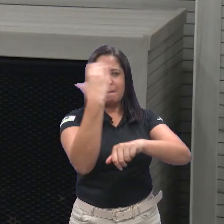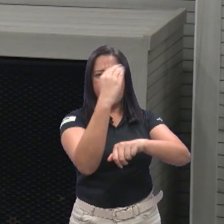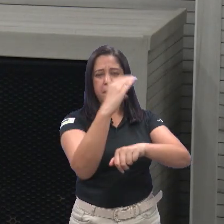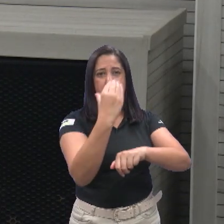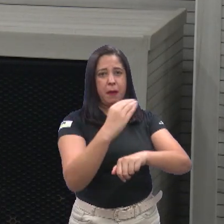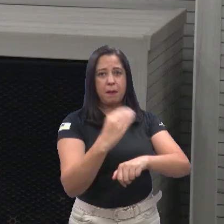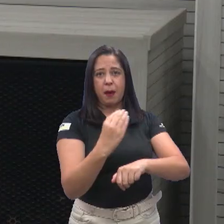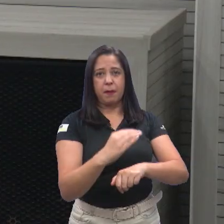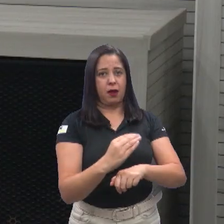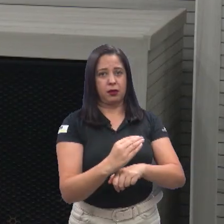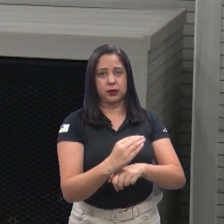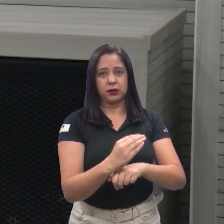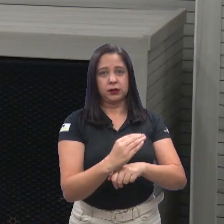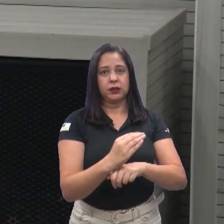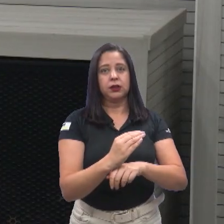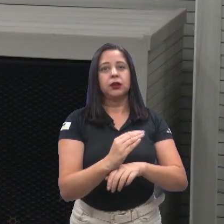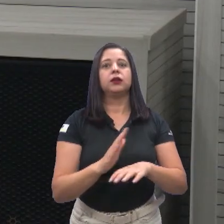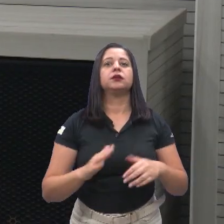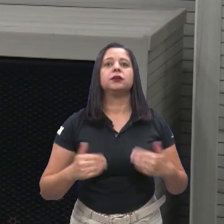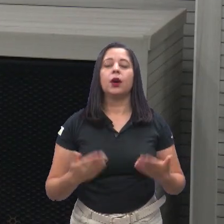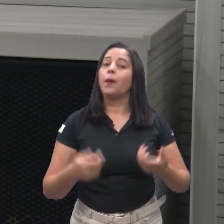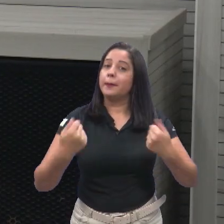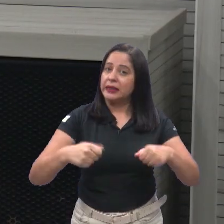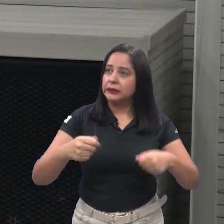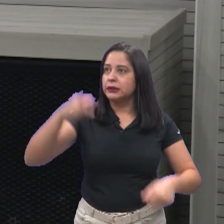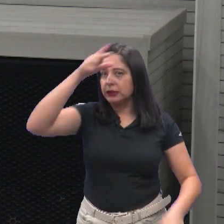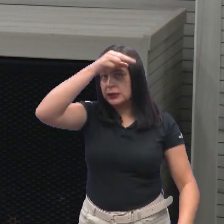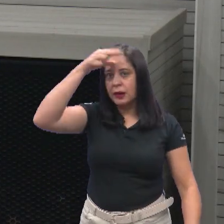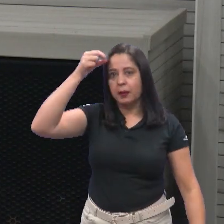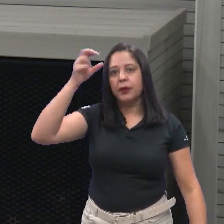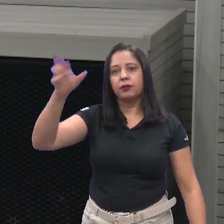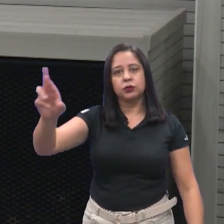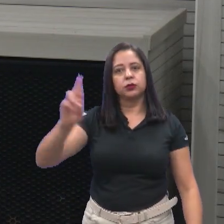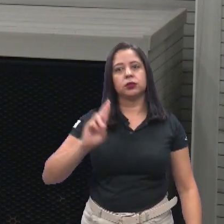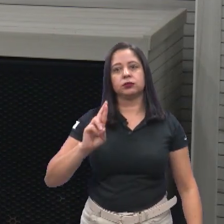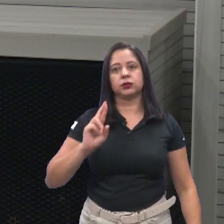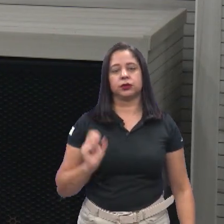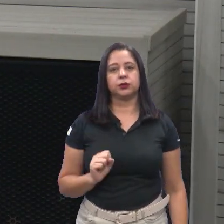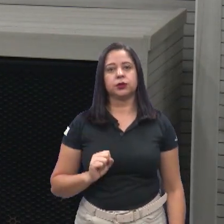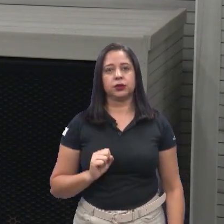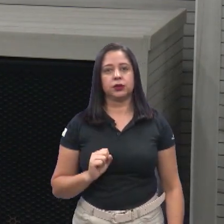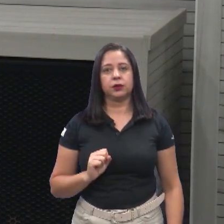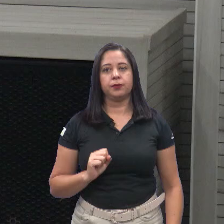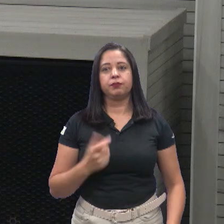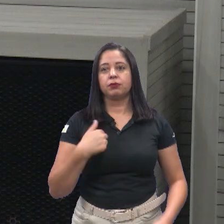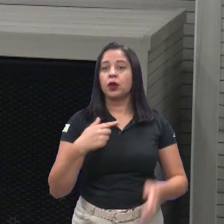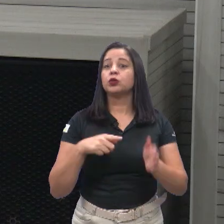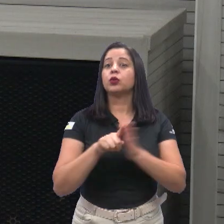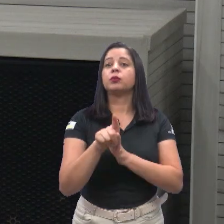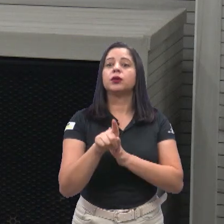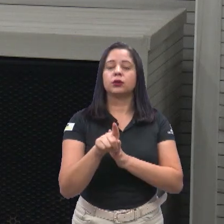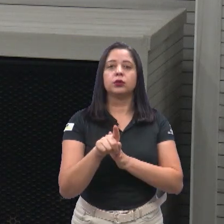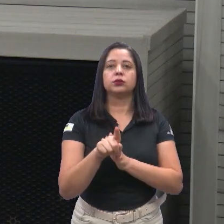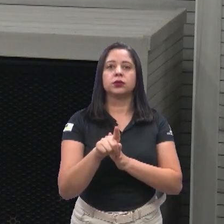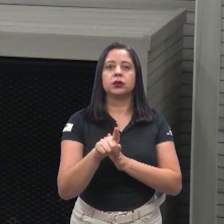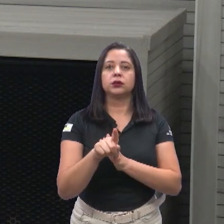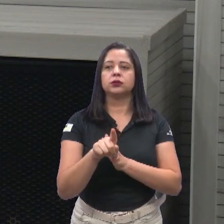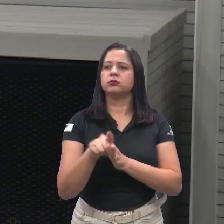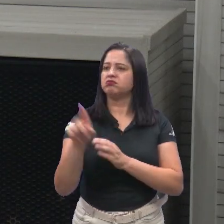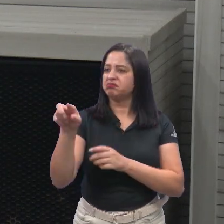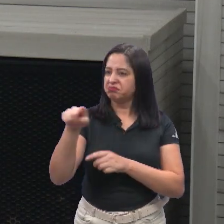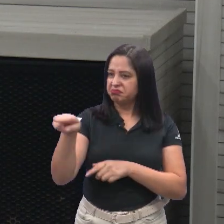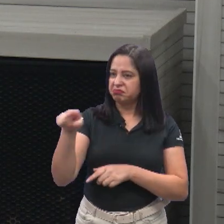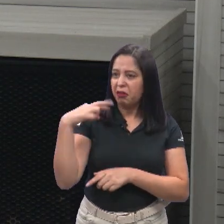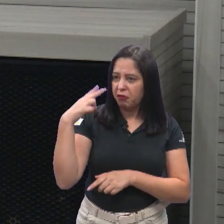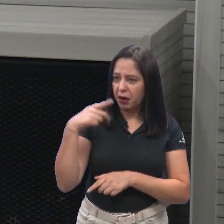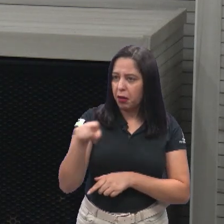deu atenção para esse vídeo. A gente precisa de um retorno. E aqui eu faço essa pergunta, porque eu não sou do governo. Espero que algum vereador da